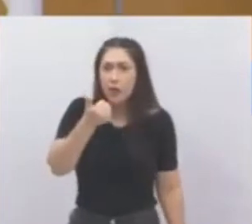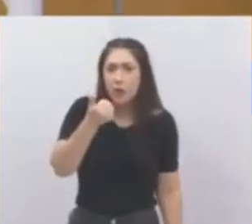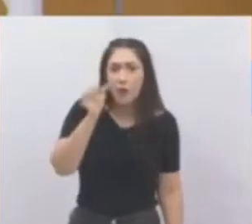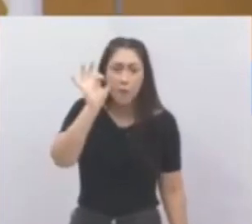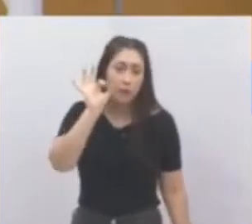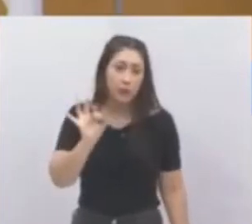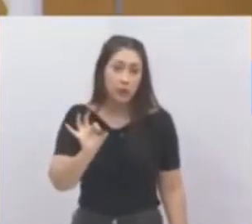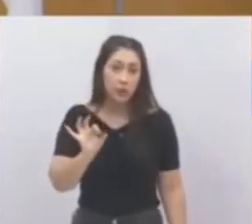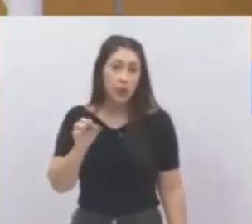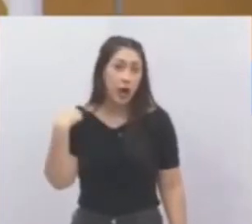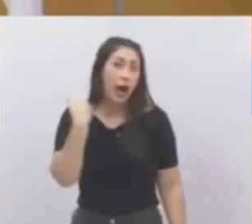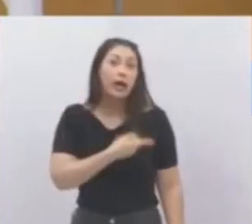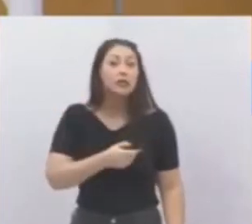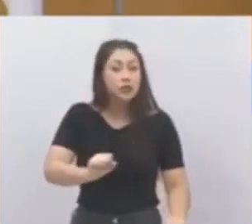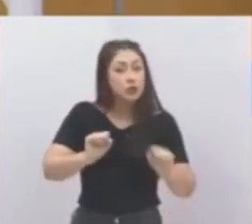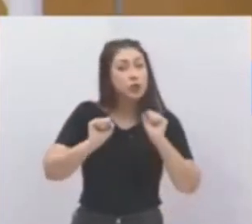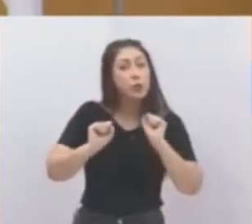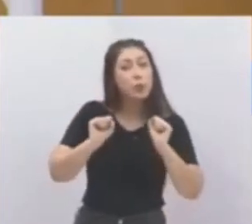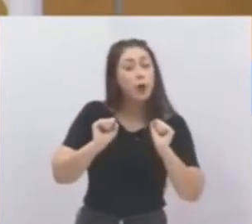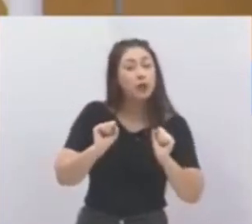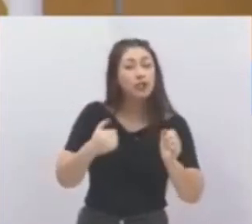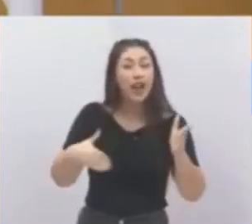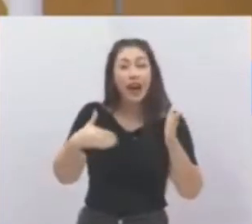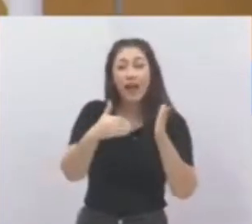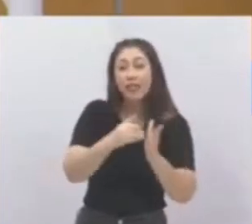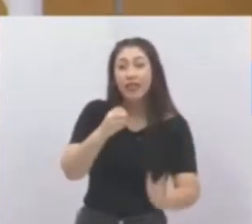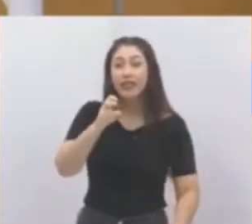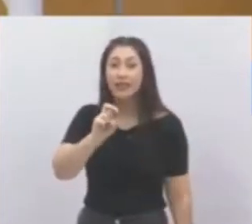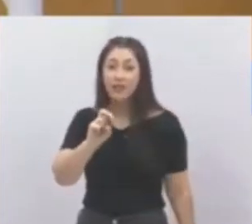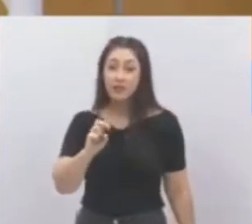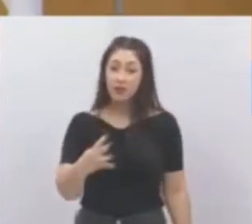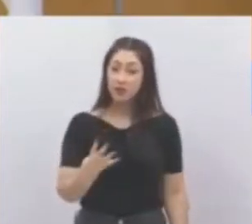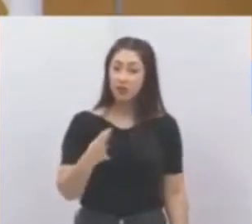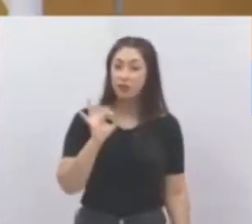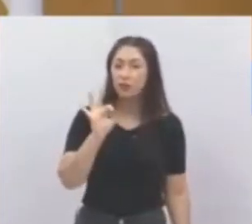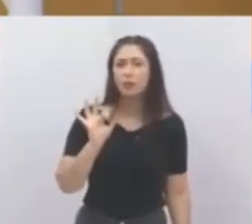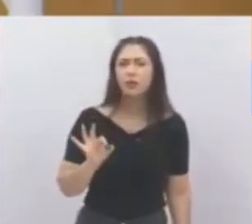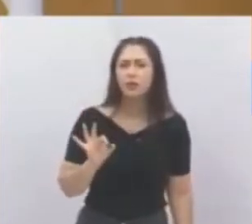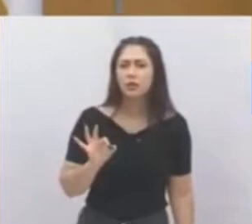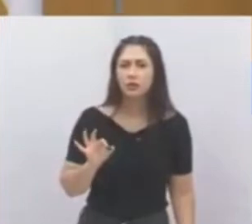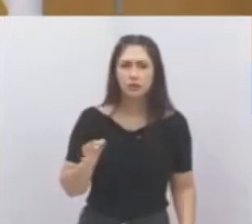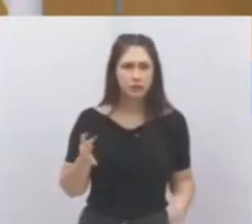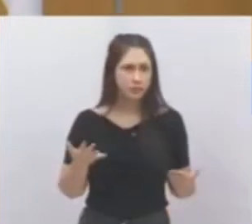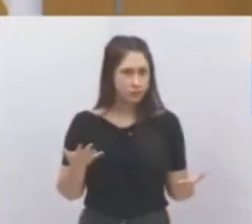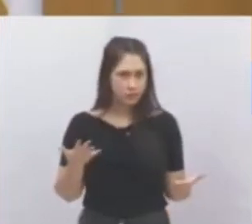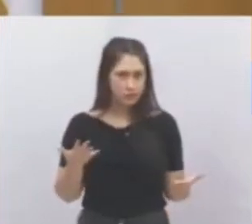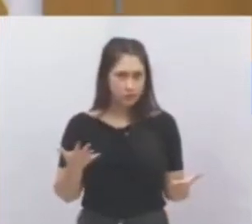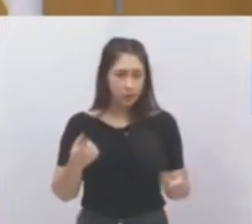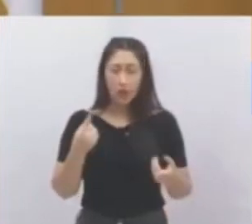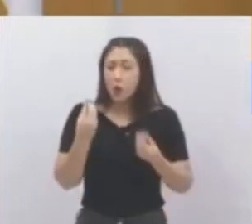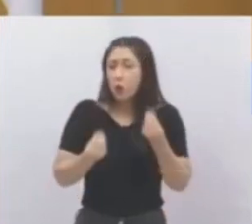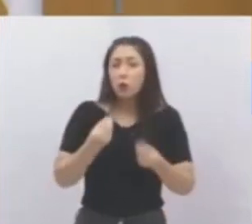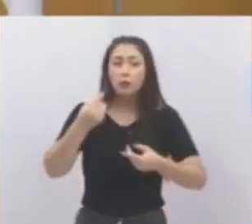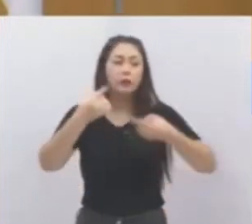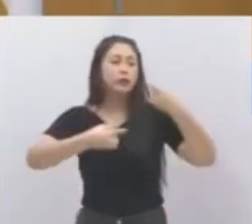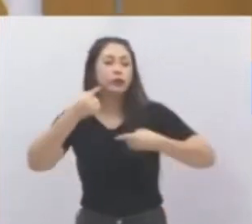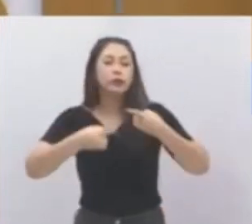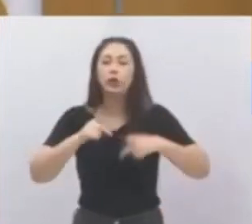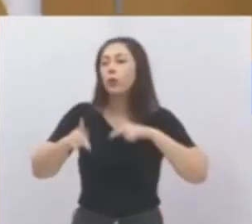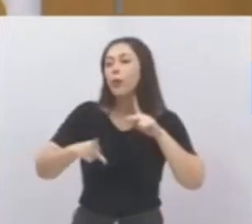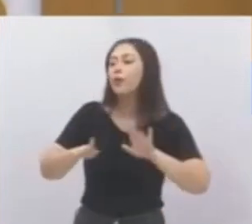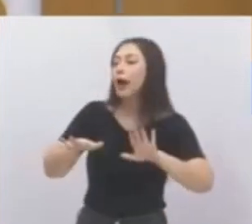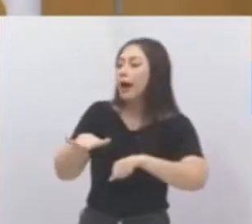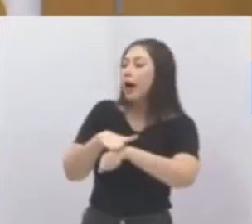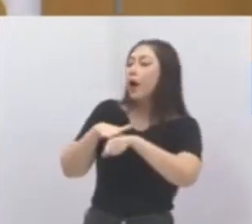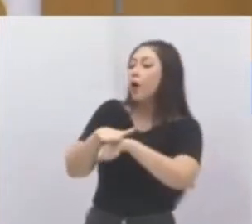limite prudencial estabelecido pelo Tribunal de Contas é de 54%. Então, como que nós vamos discutir com a população, conversar